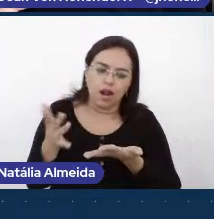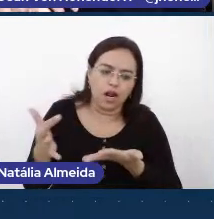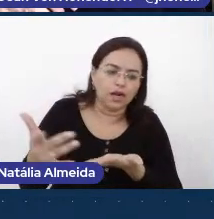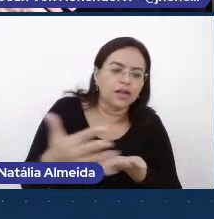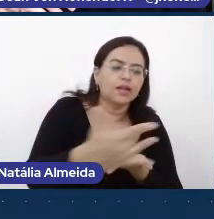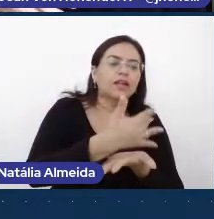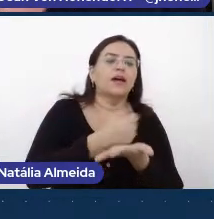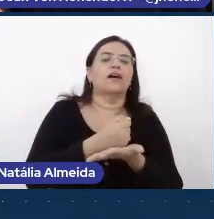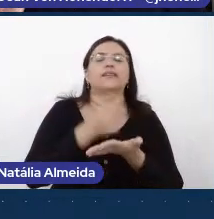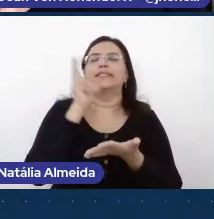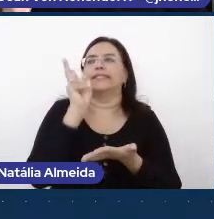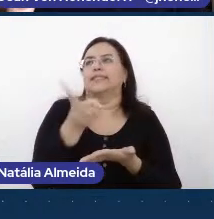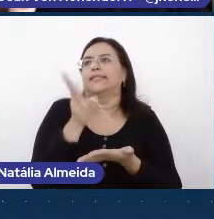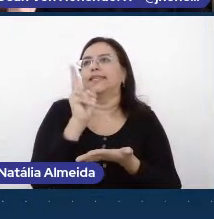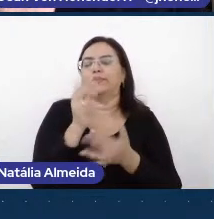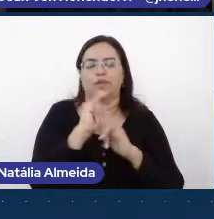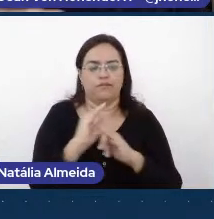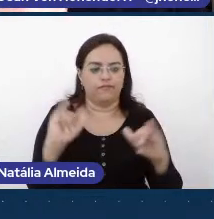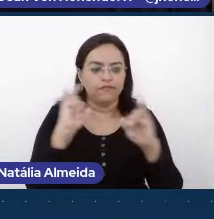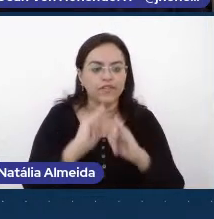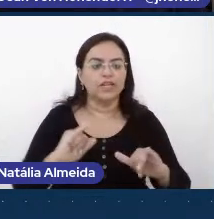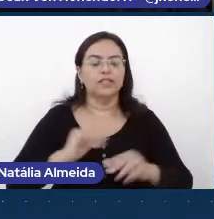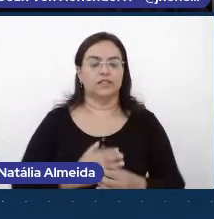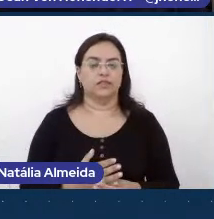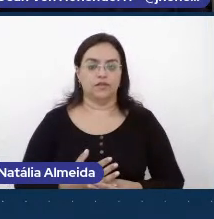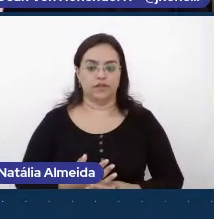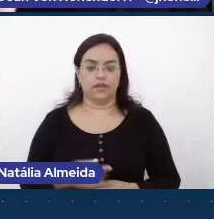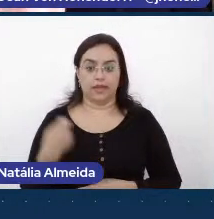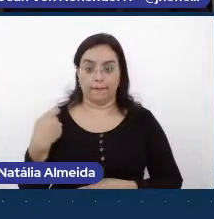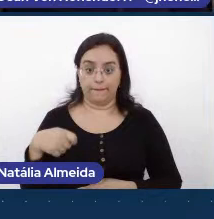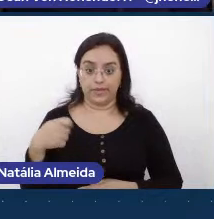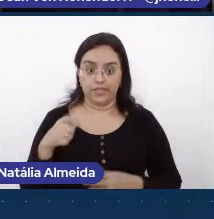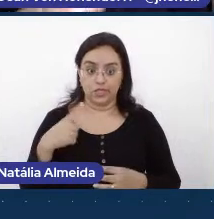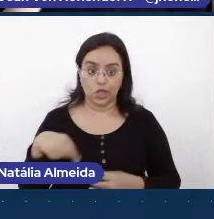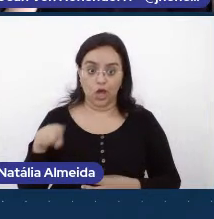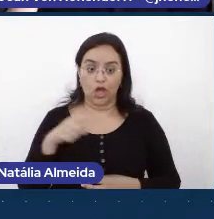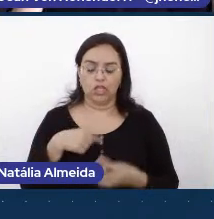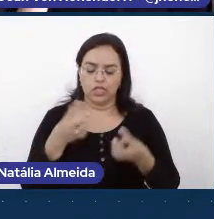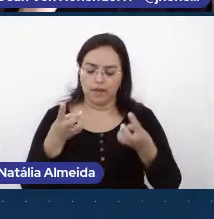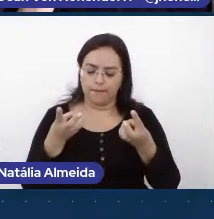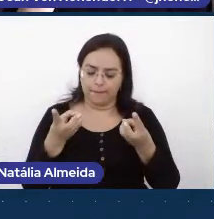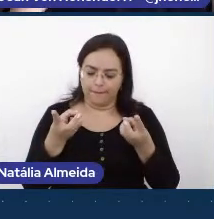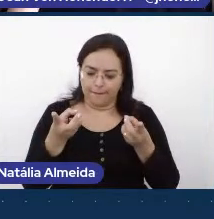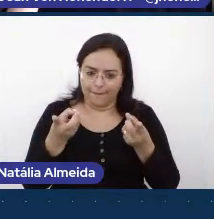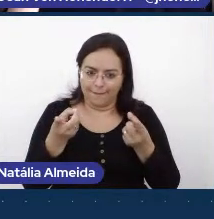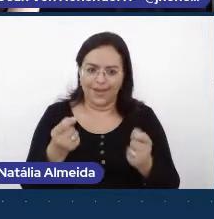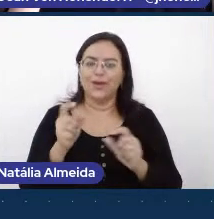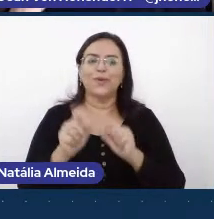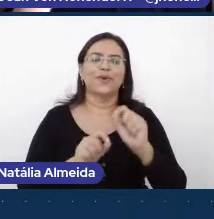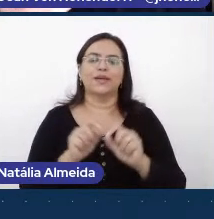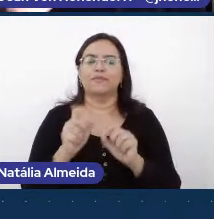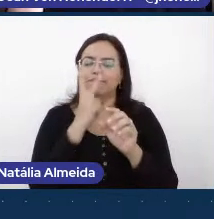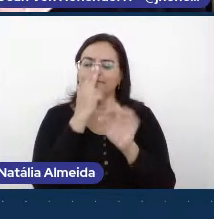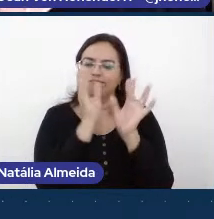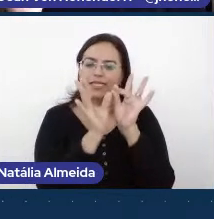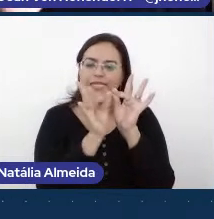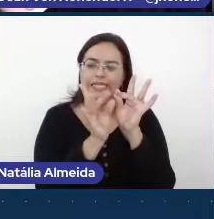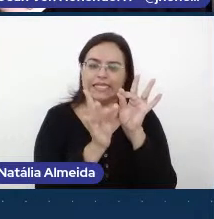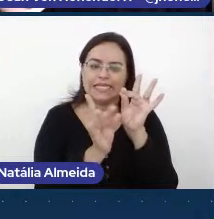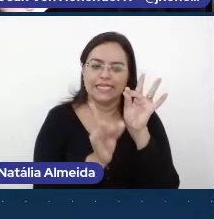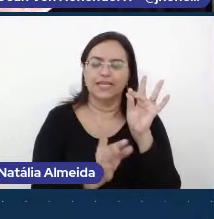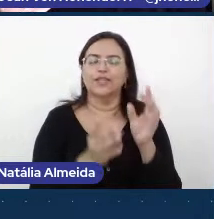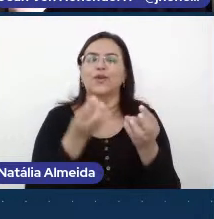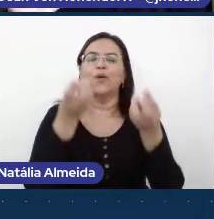orientandos, orientandas e orientandes que a gente tem que contar nitidamente e detalhadamente a história